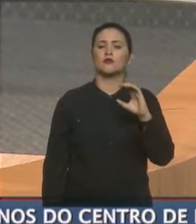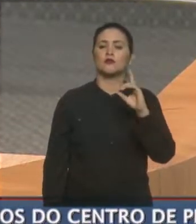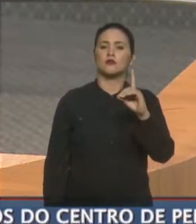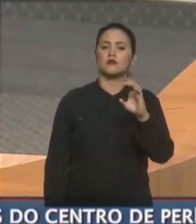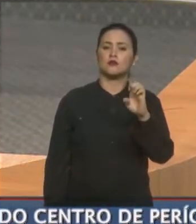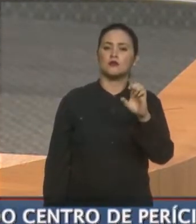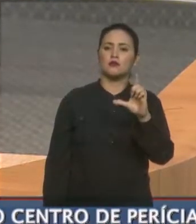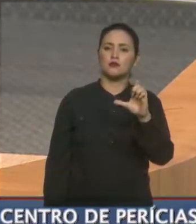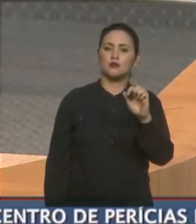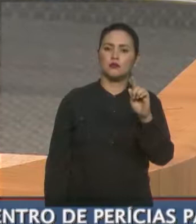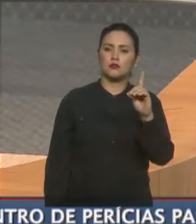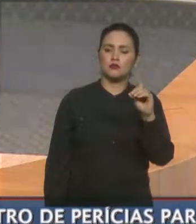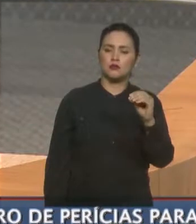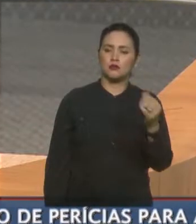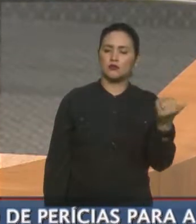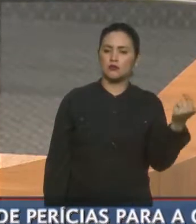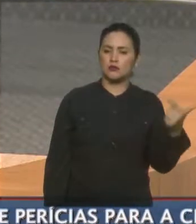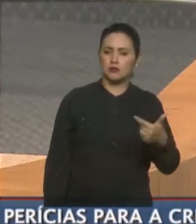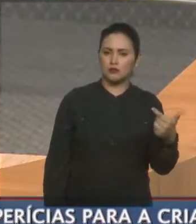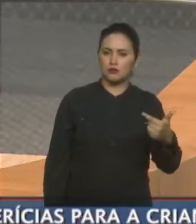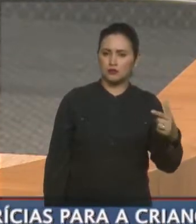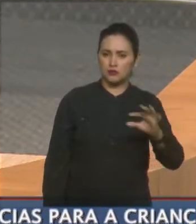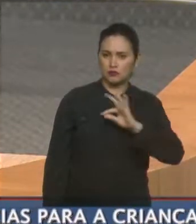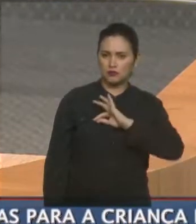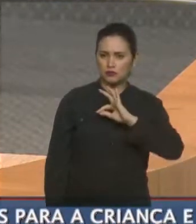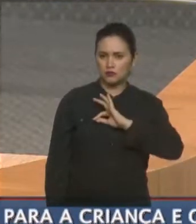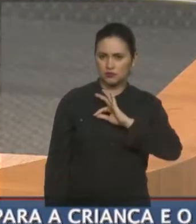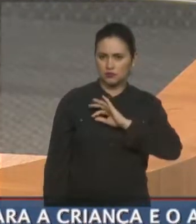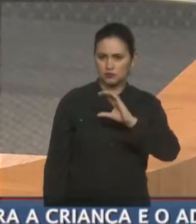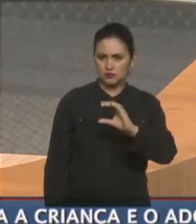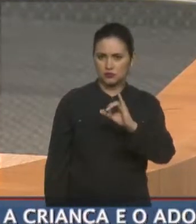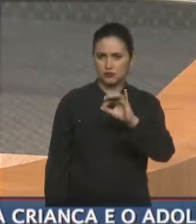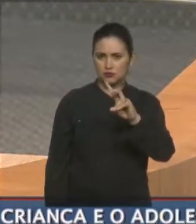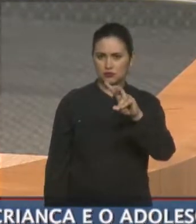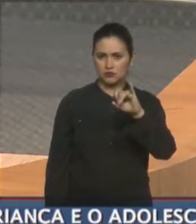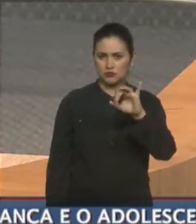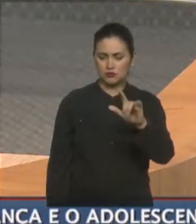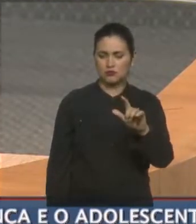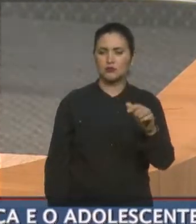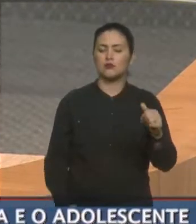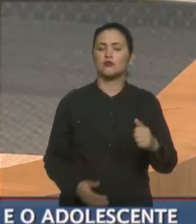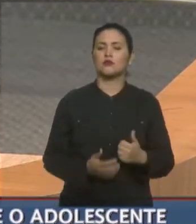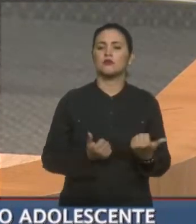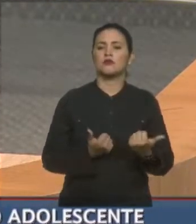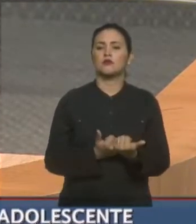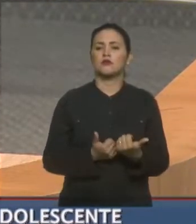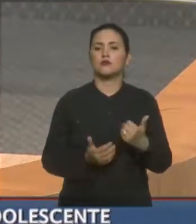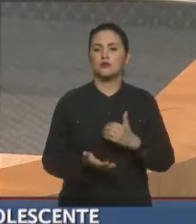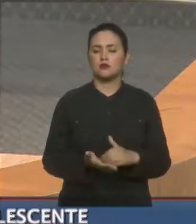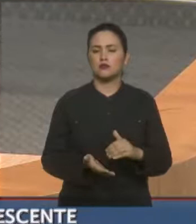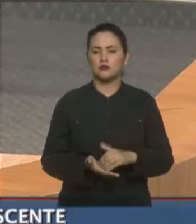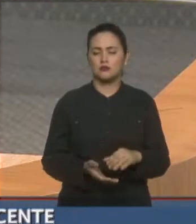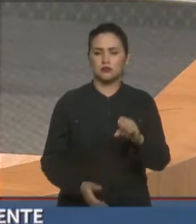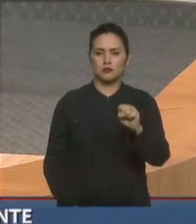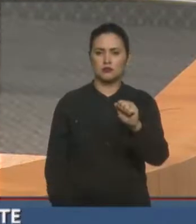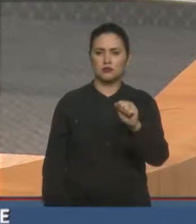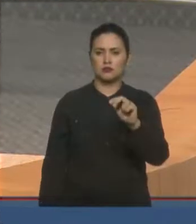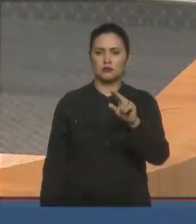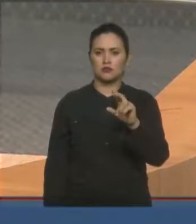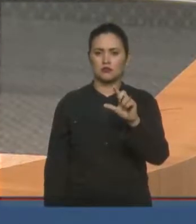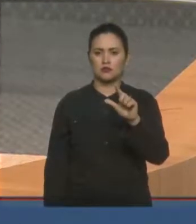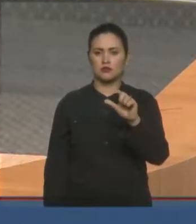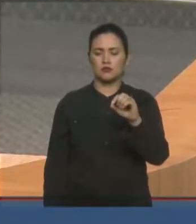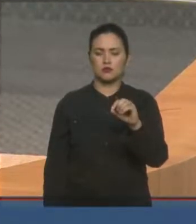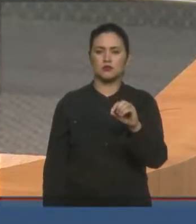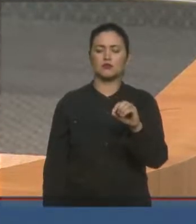o delegado-geral aqui presente, o subsecretário Saulo. Cumprimento os senhores da Segurança Pública